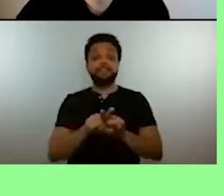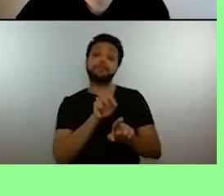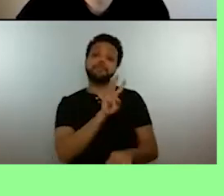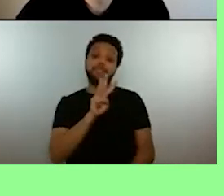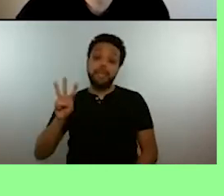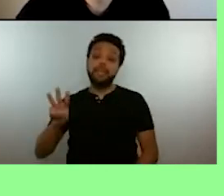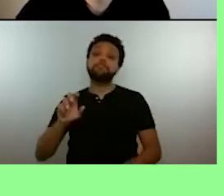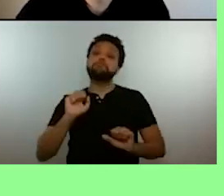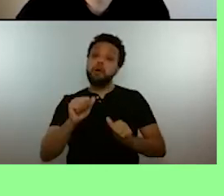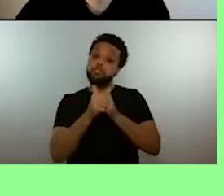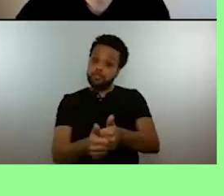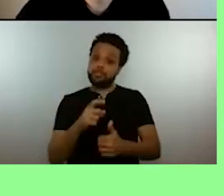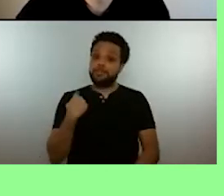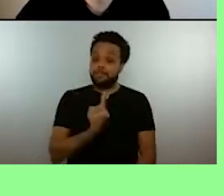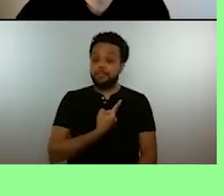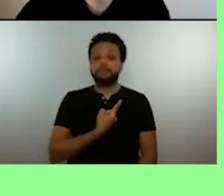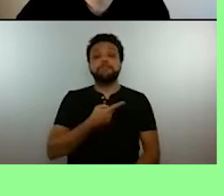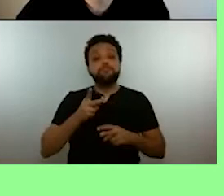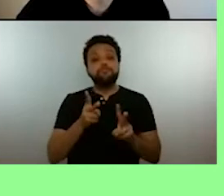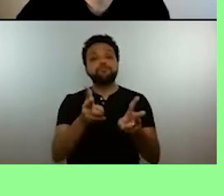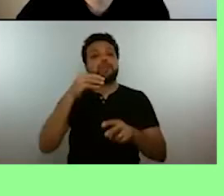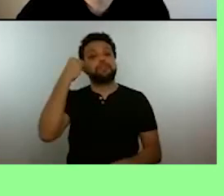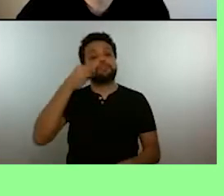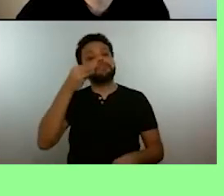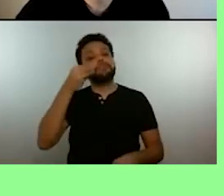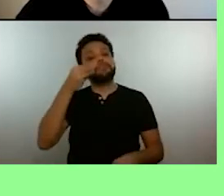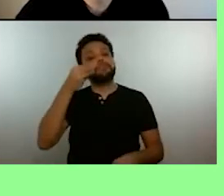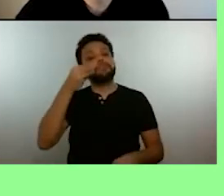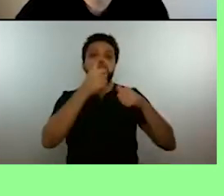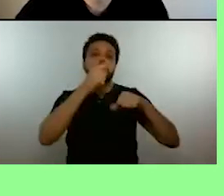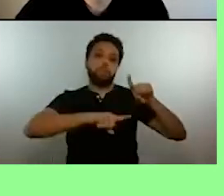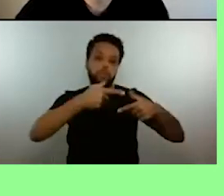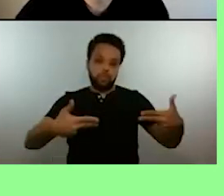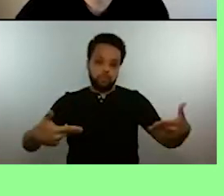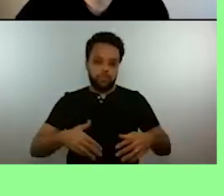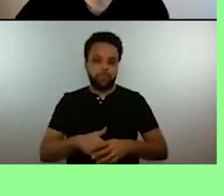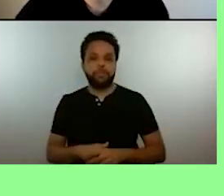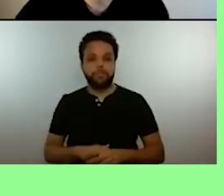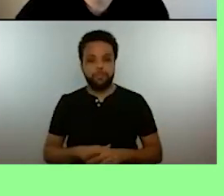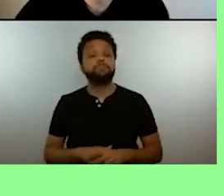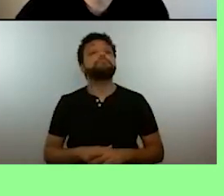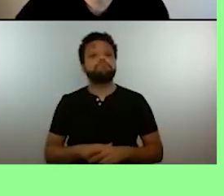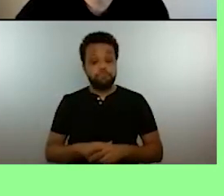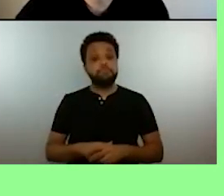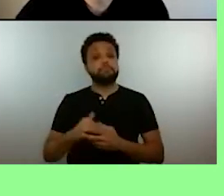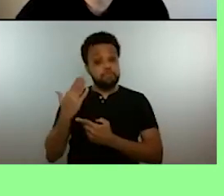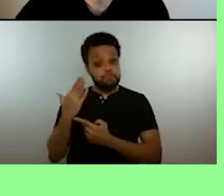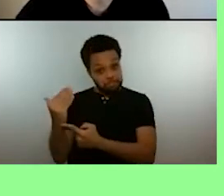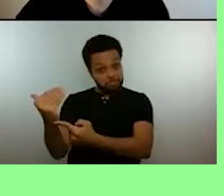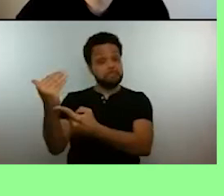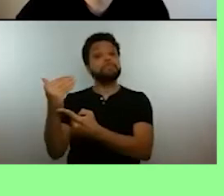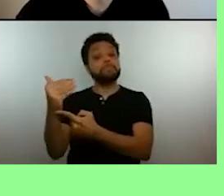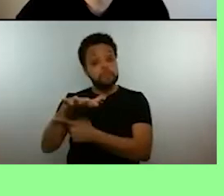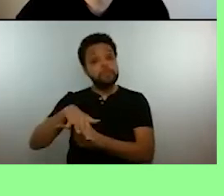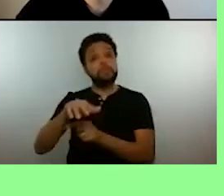vamos continuar essa experimentação e melhorar os produtos de tecnologia aí. Pode